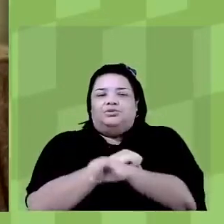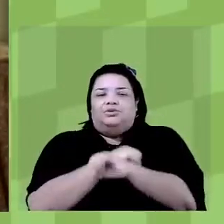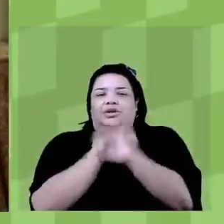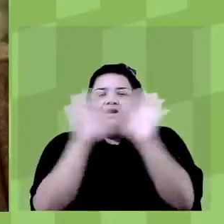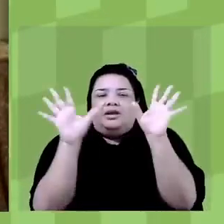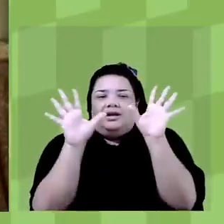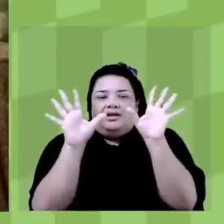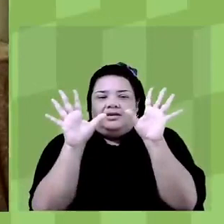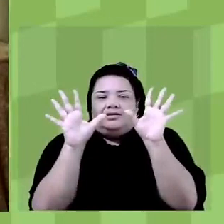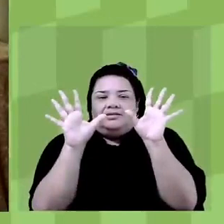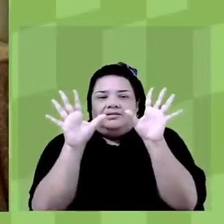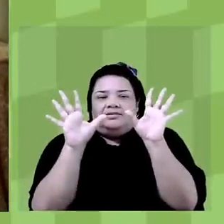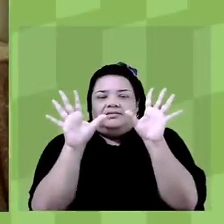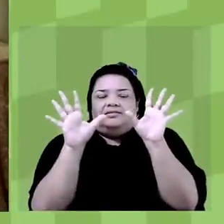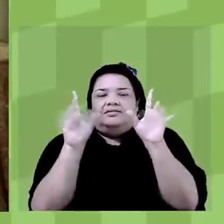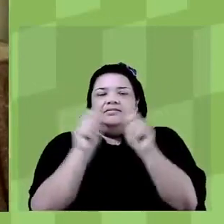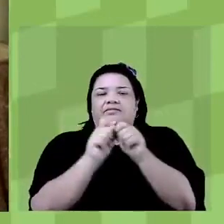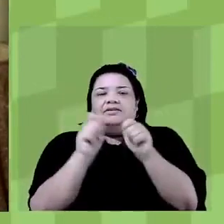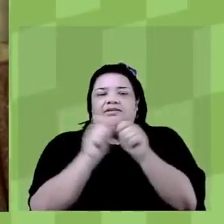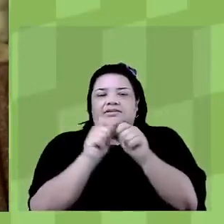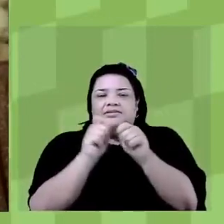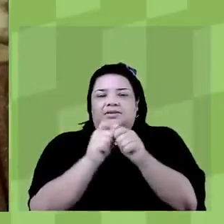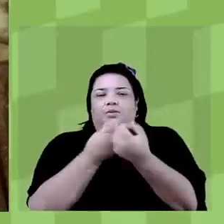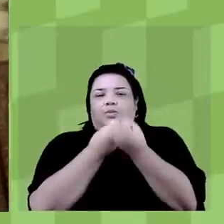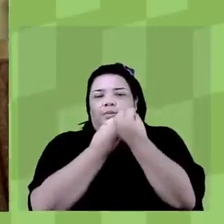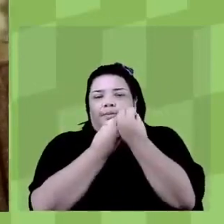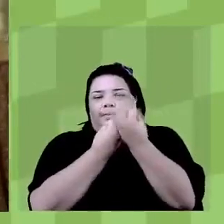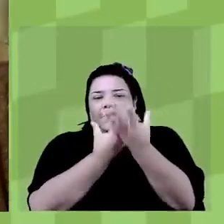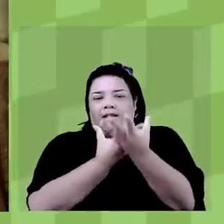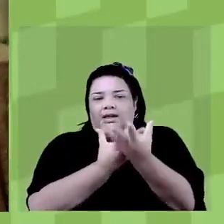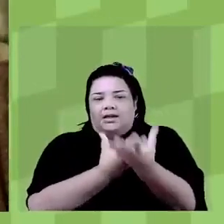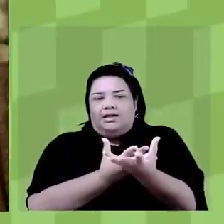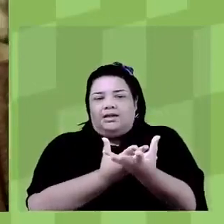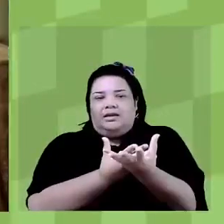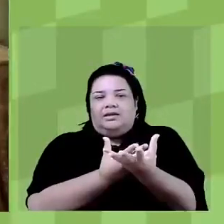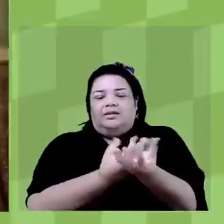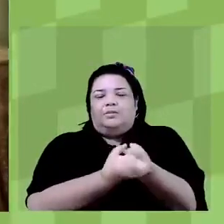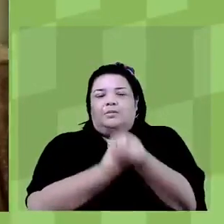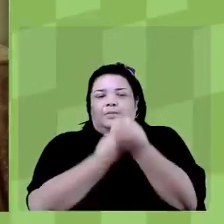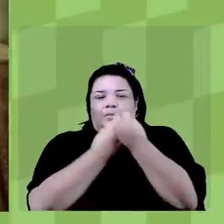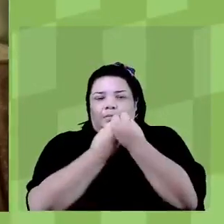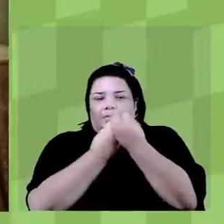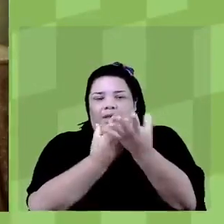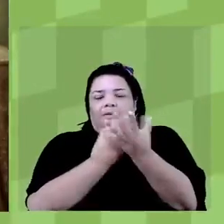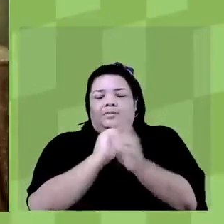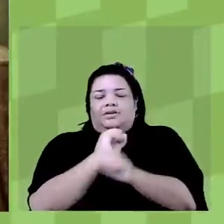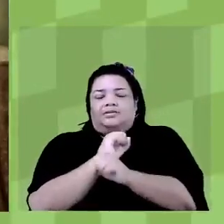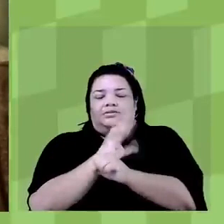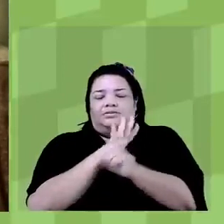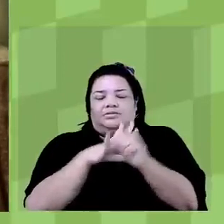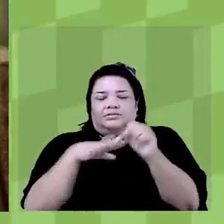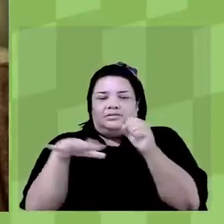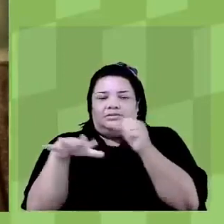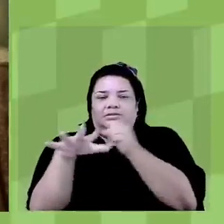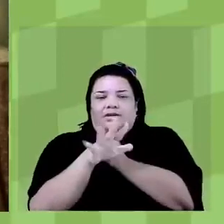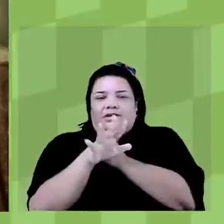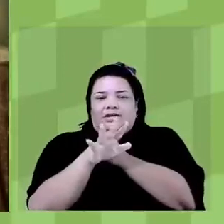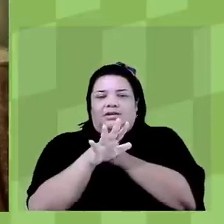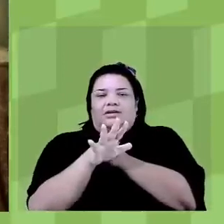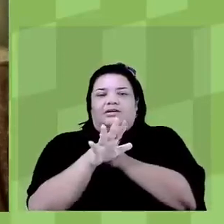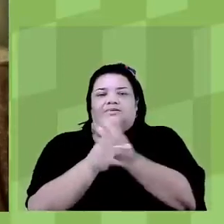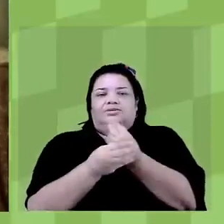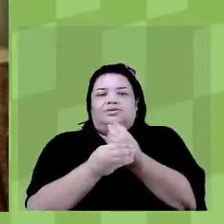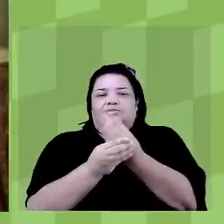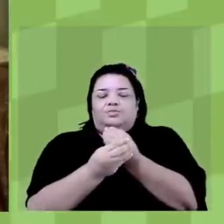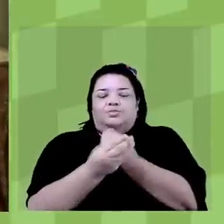fazer um bem que é um bem difuso na sociedade, que é muito maior do que